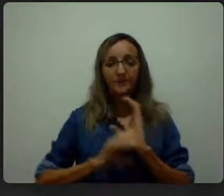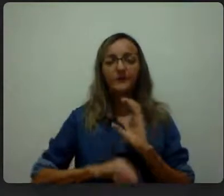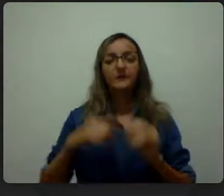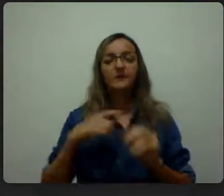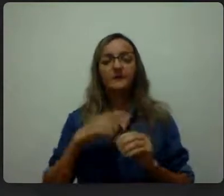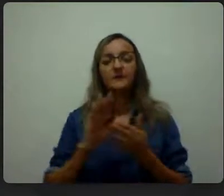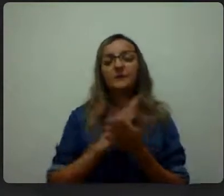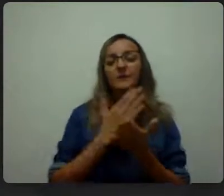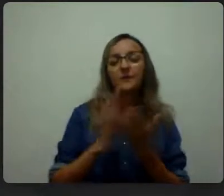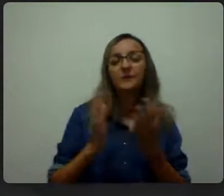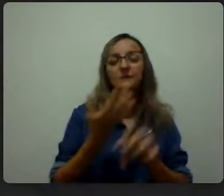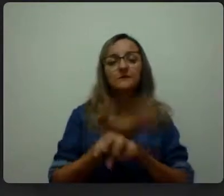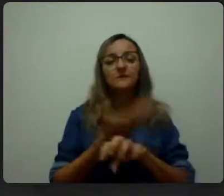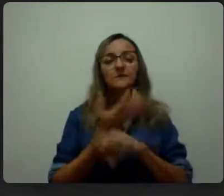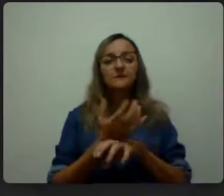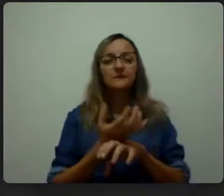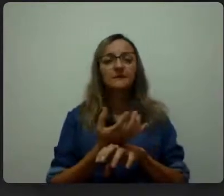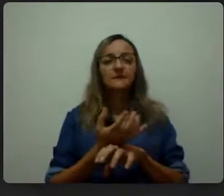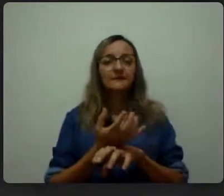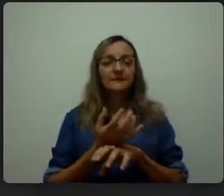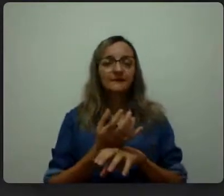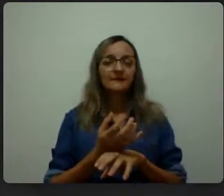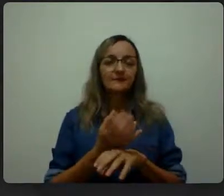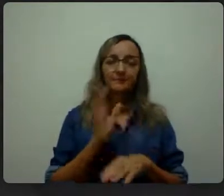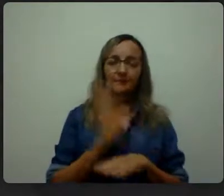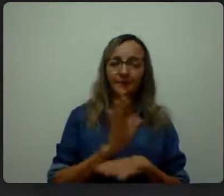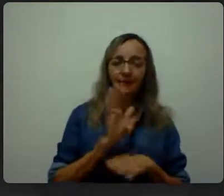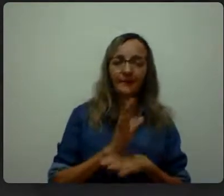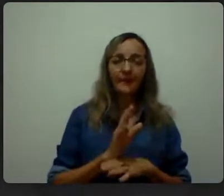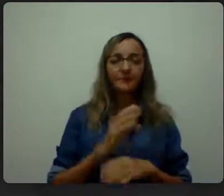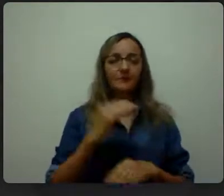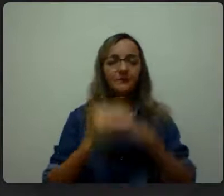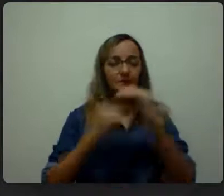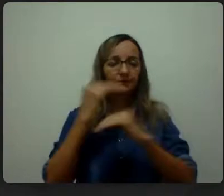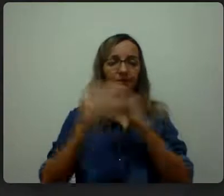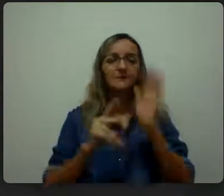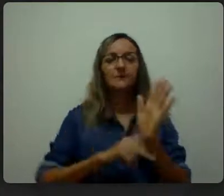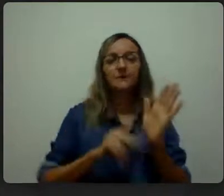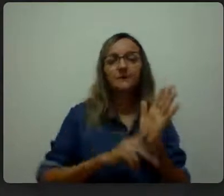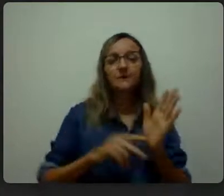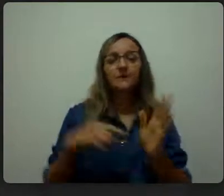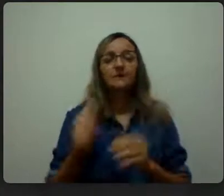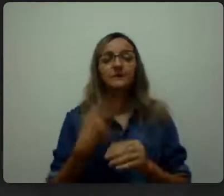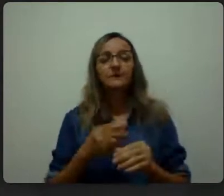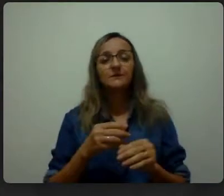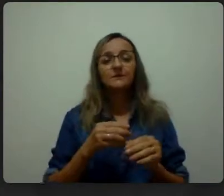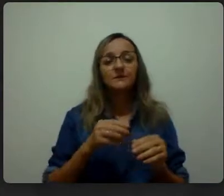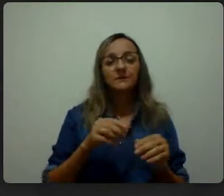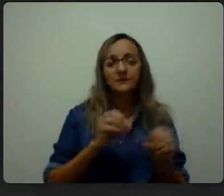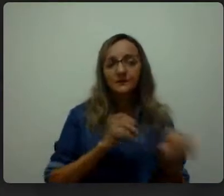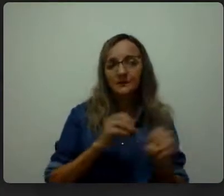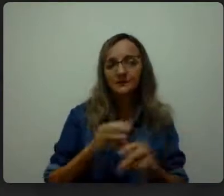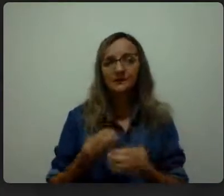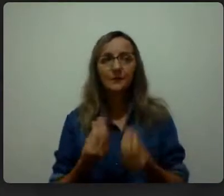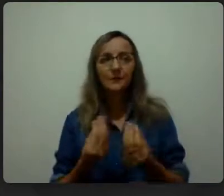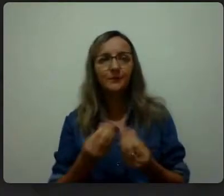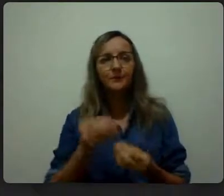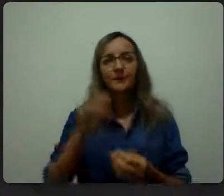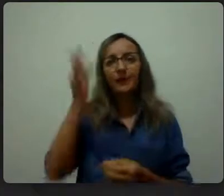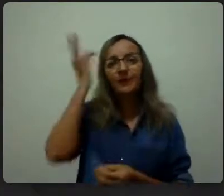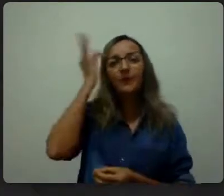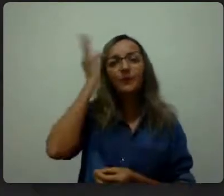análise de mercado, viabilidade, tudo mais, mas fica um negócio muito cheio, né? E aí, com a oportunidade de trabalhar uma metodologia